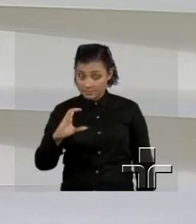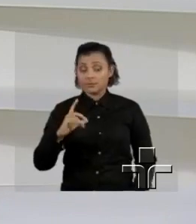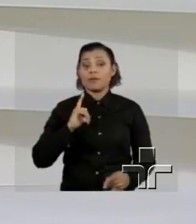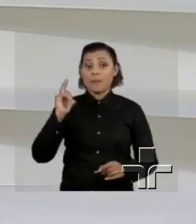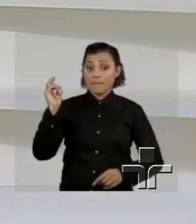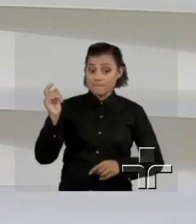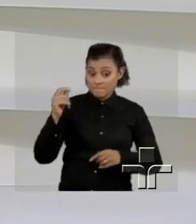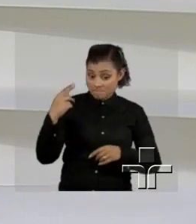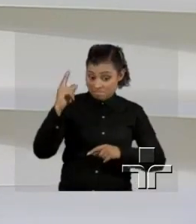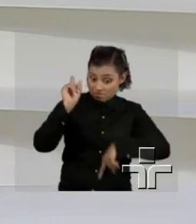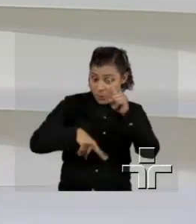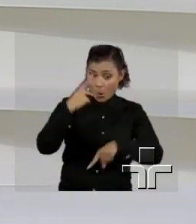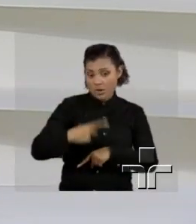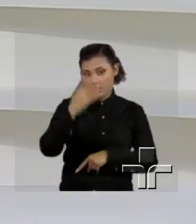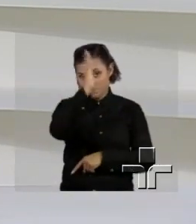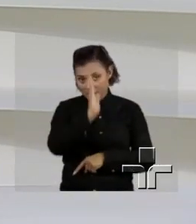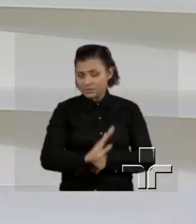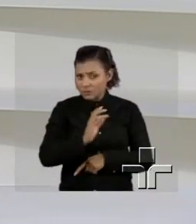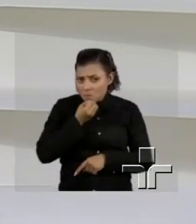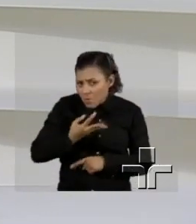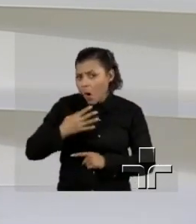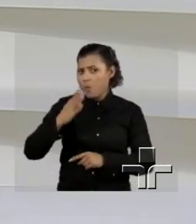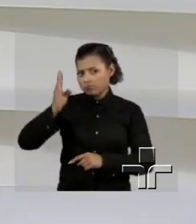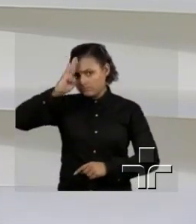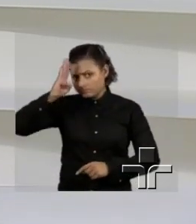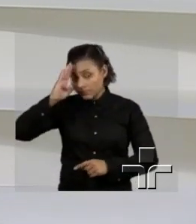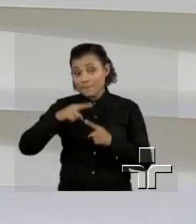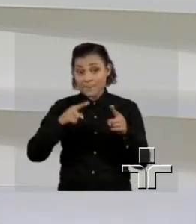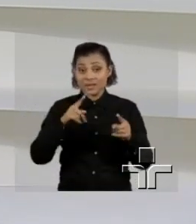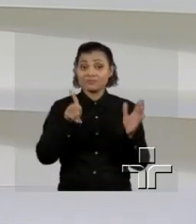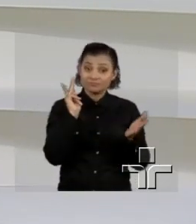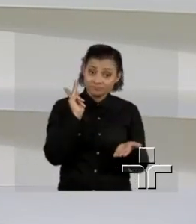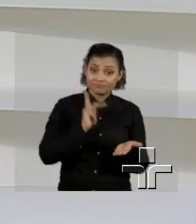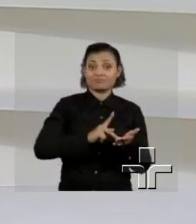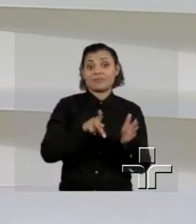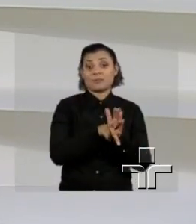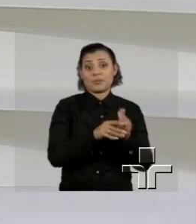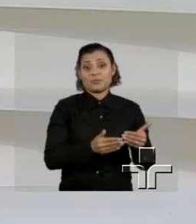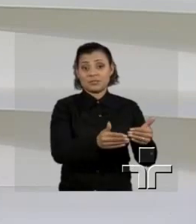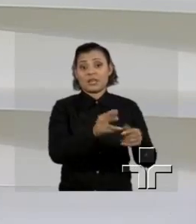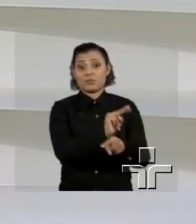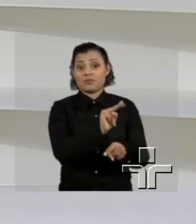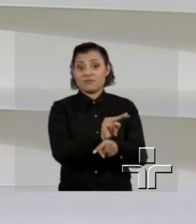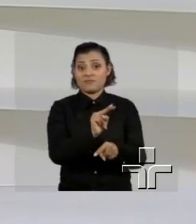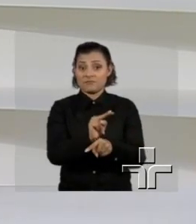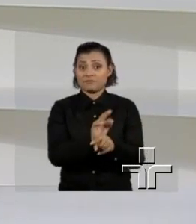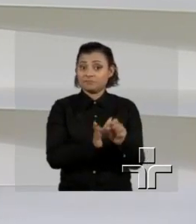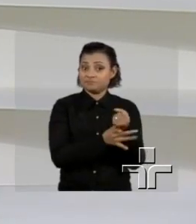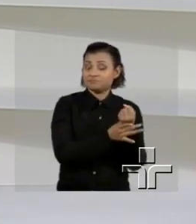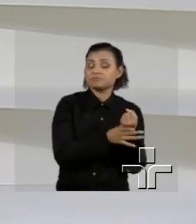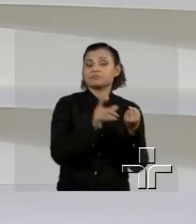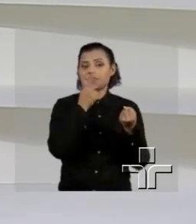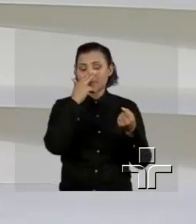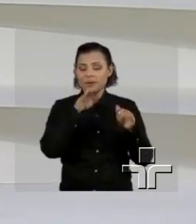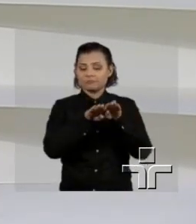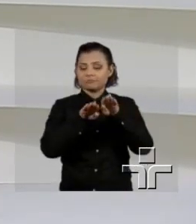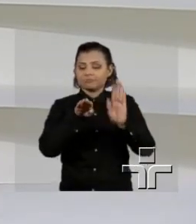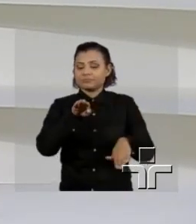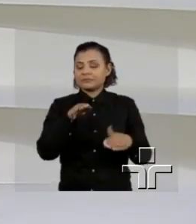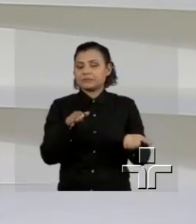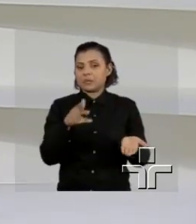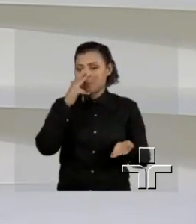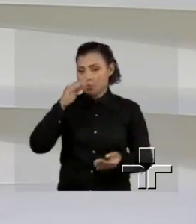mignon? Sem filé mignon para o filho, a não ser que ele mereça? Não, eu acho que tem que